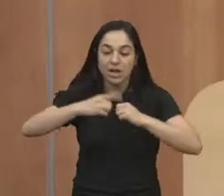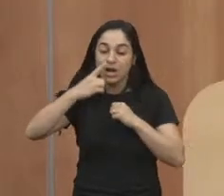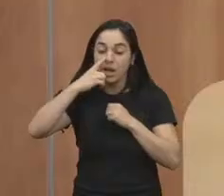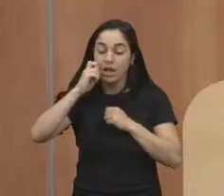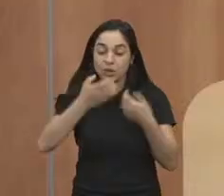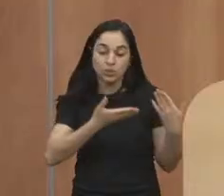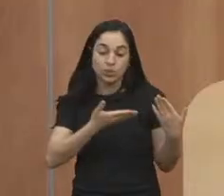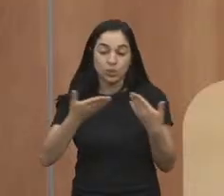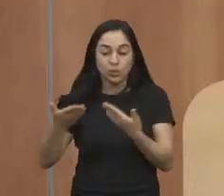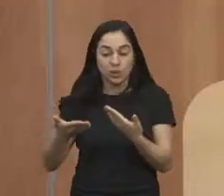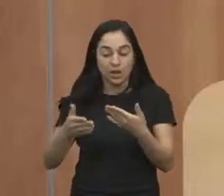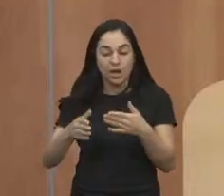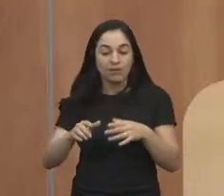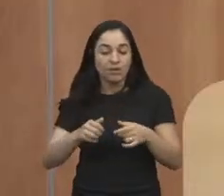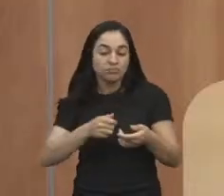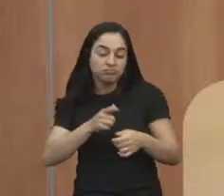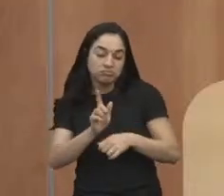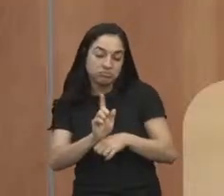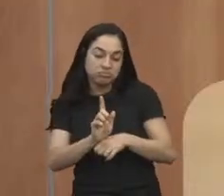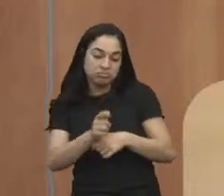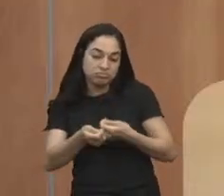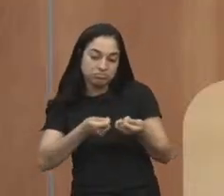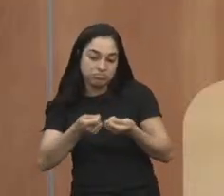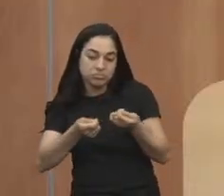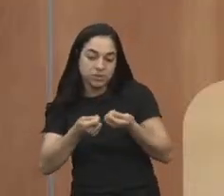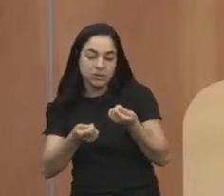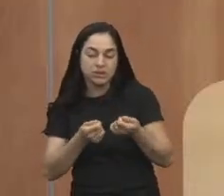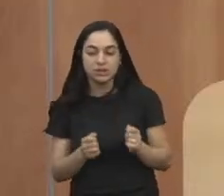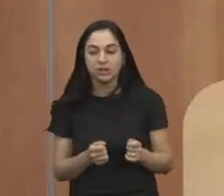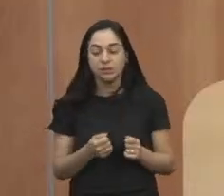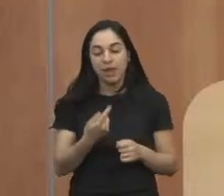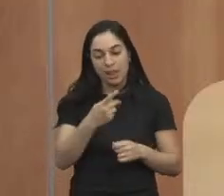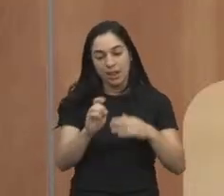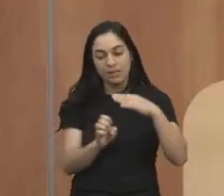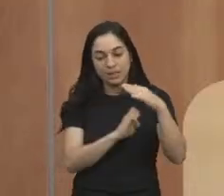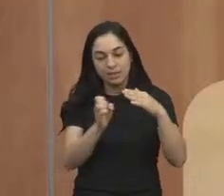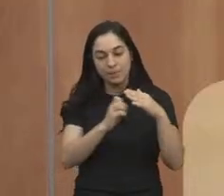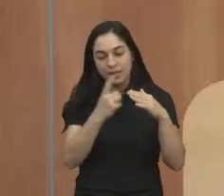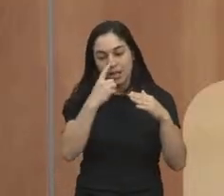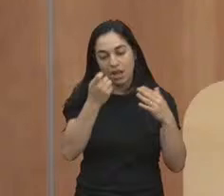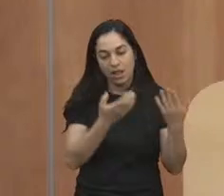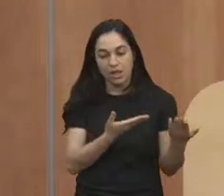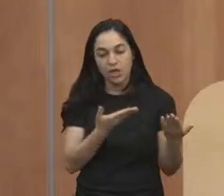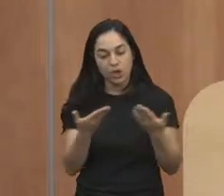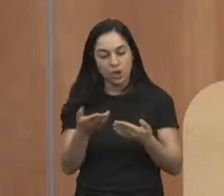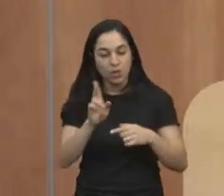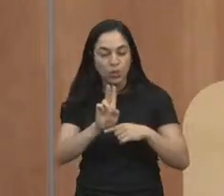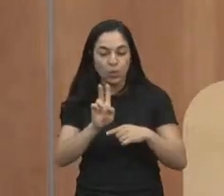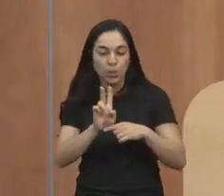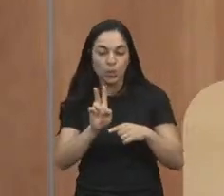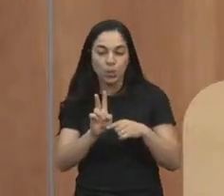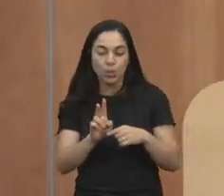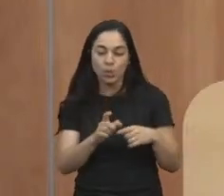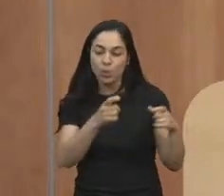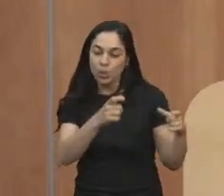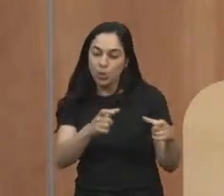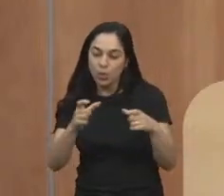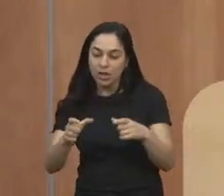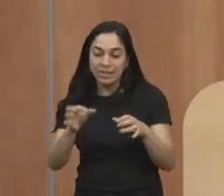gente também gerencia os resíduos dessas indústrias, dessas empresas, ou melhor dizendo, para onde vão esses